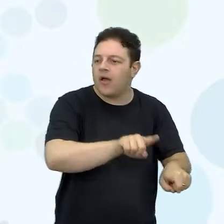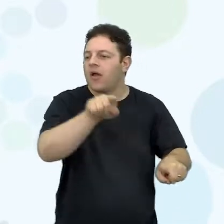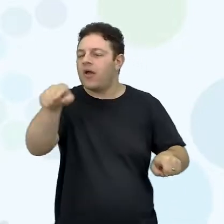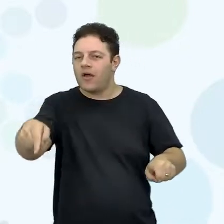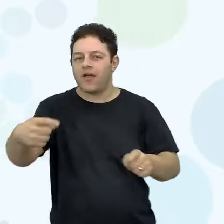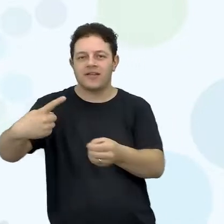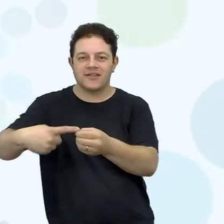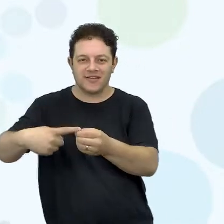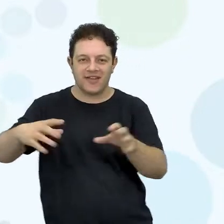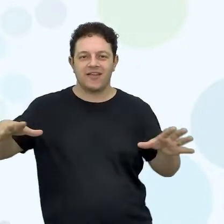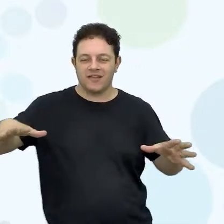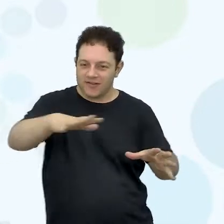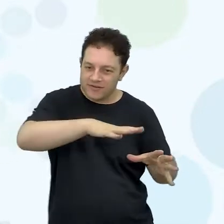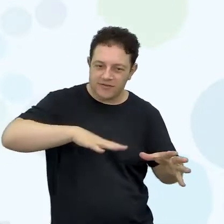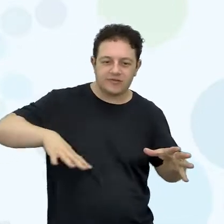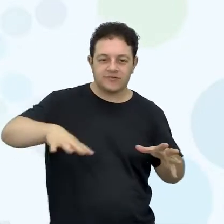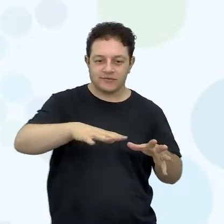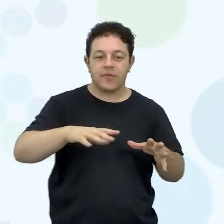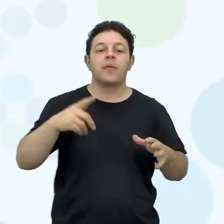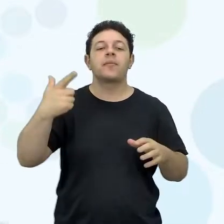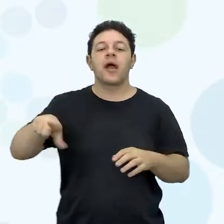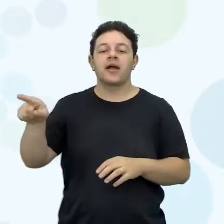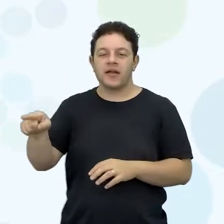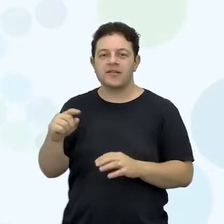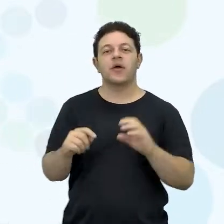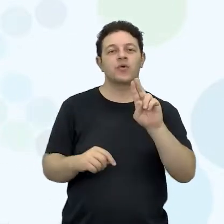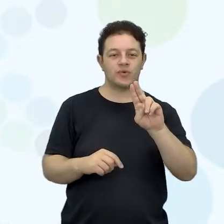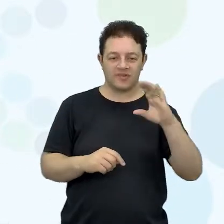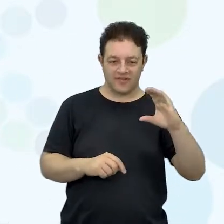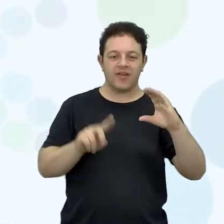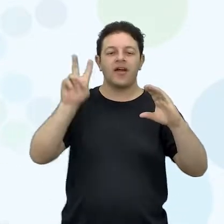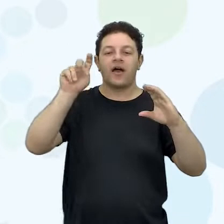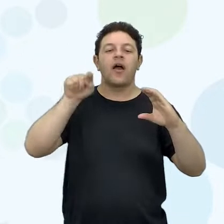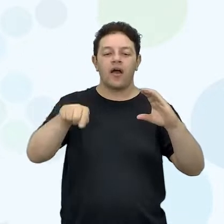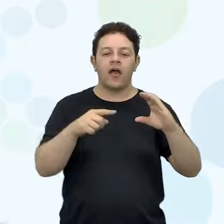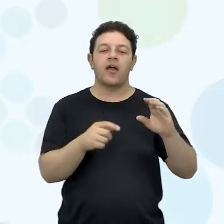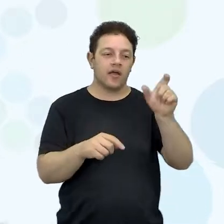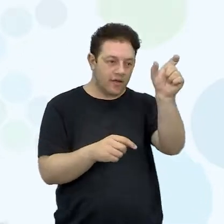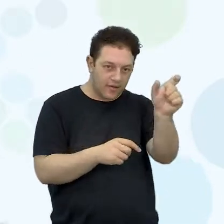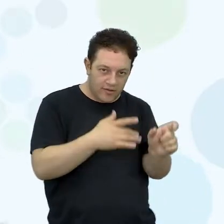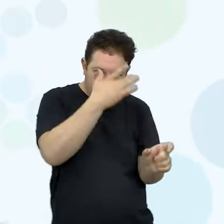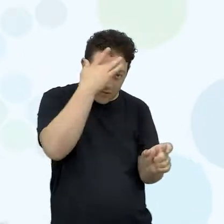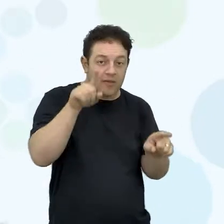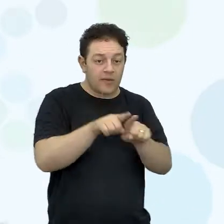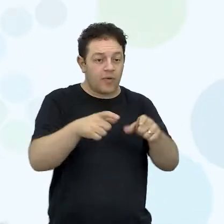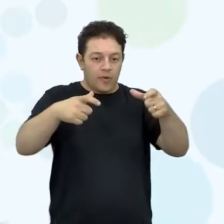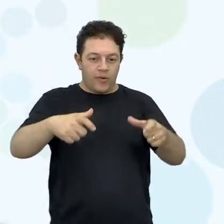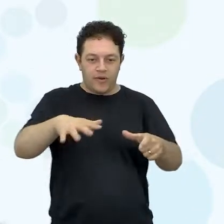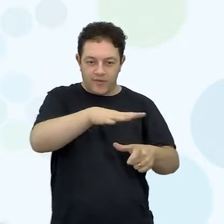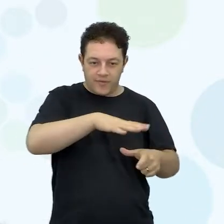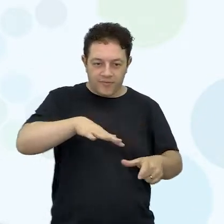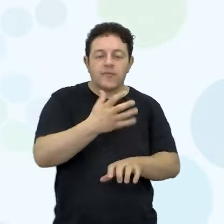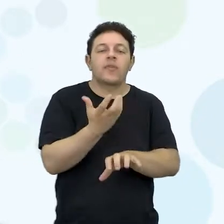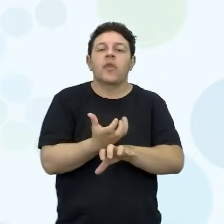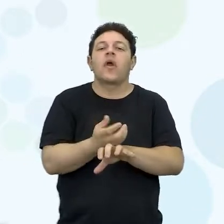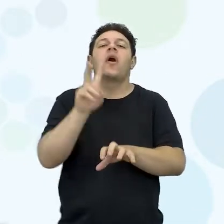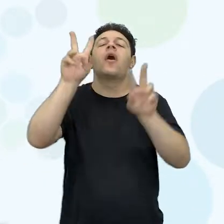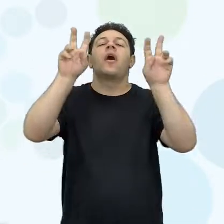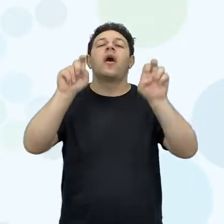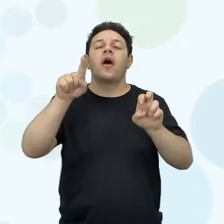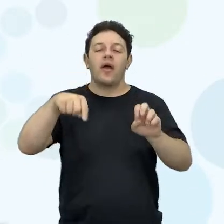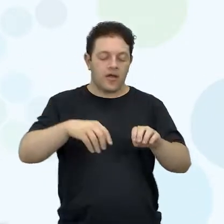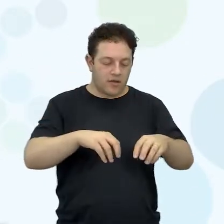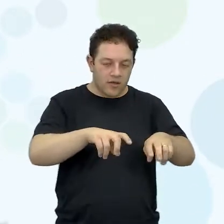unidade curricular o indivíduo e o ambiente, e o nosso componente é o do solo à célula. E aí